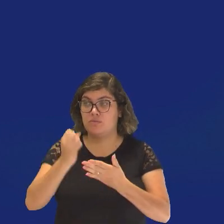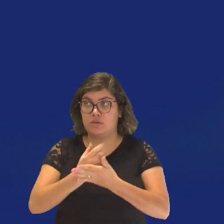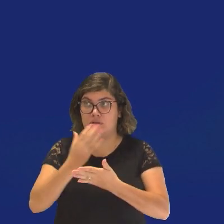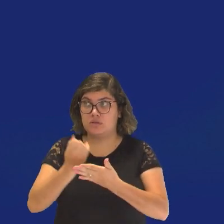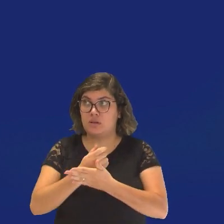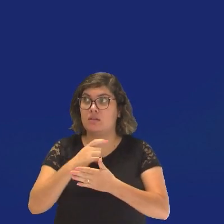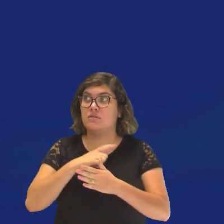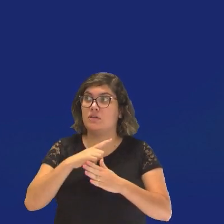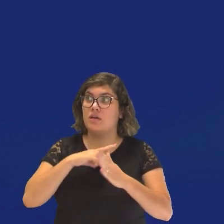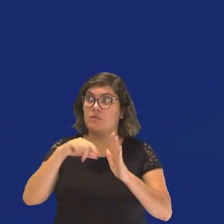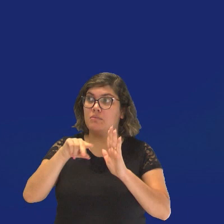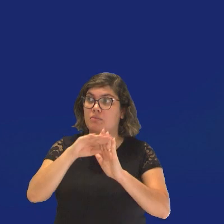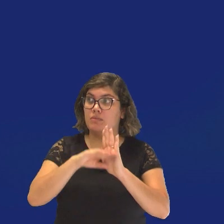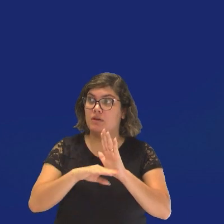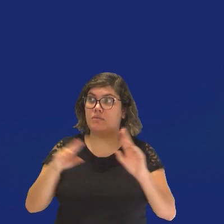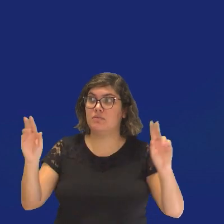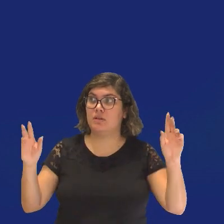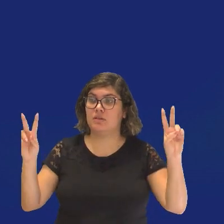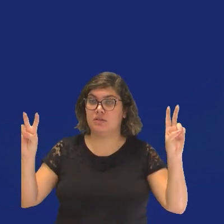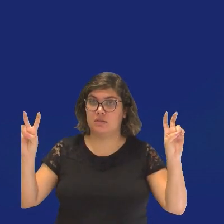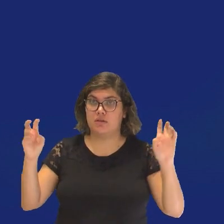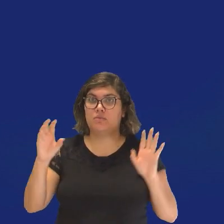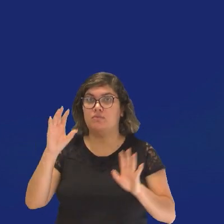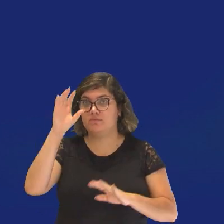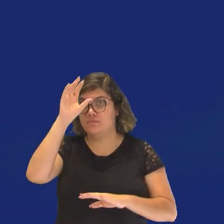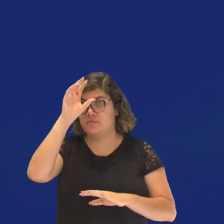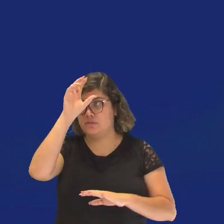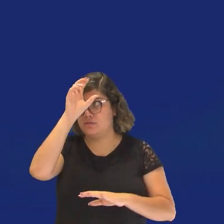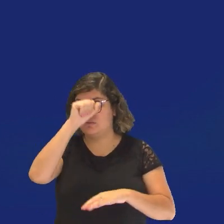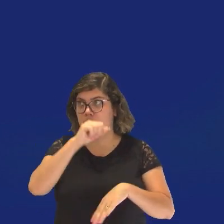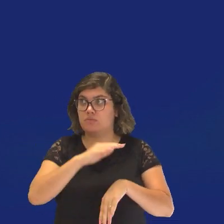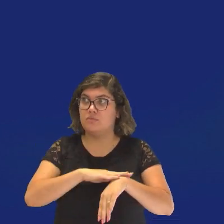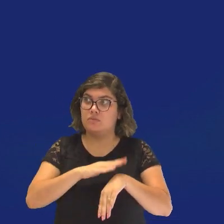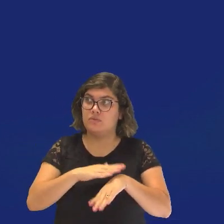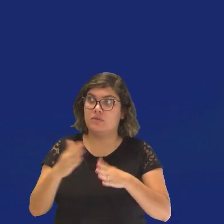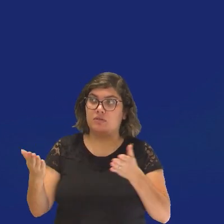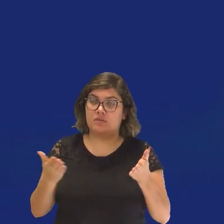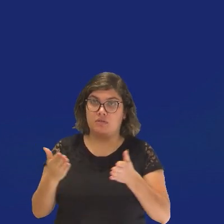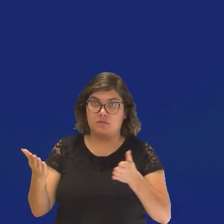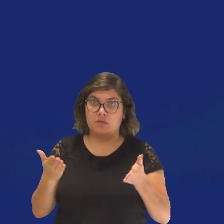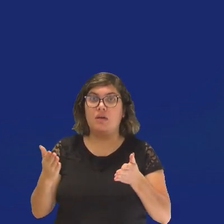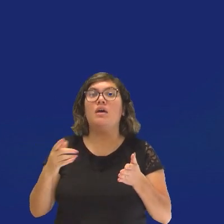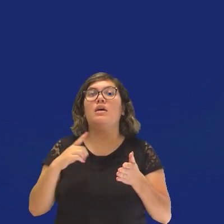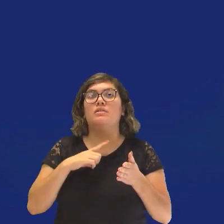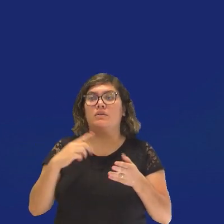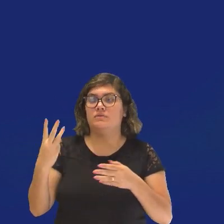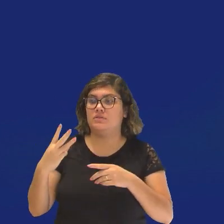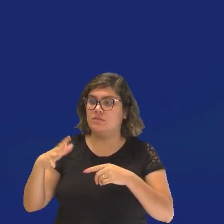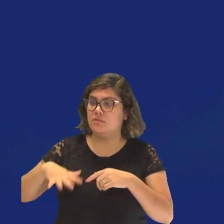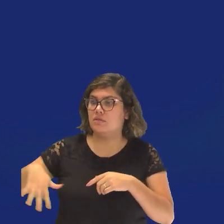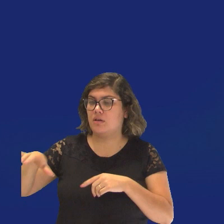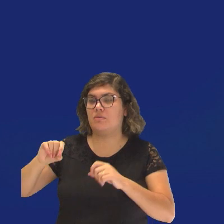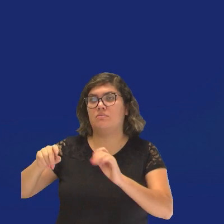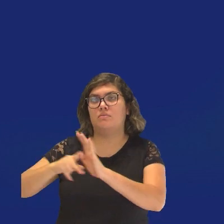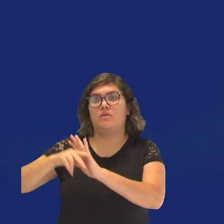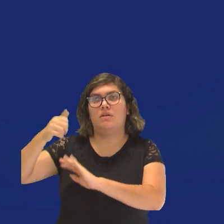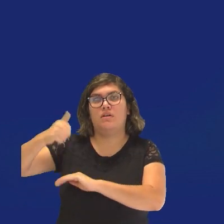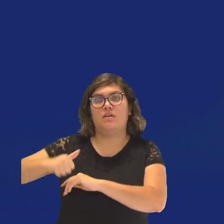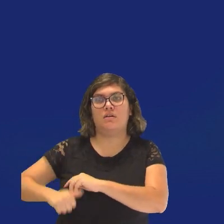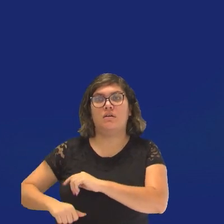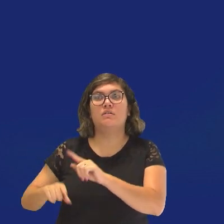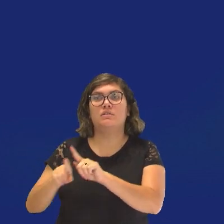Aprender, que se estrutura em quatro eixos, sendo que o terceiro eixo do programa é o eixo de avaliação, que também